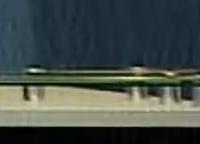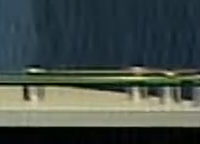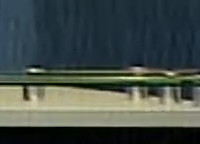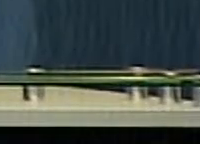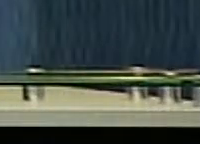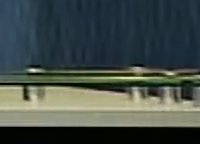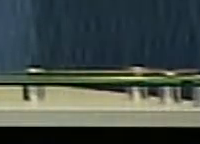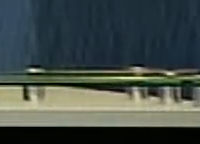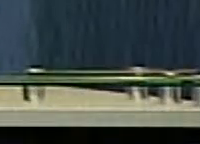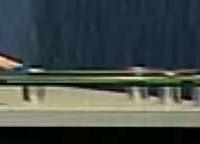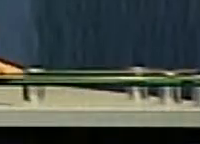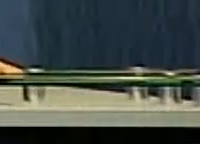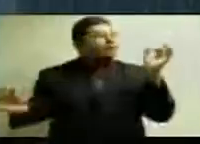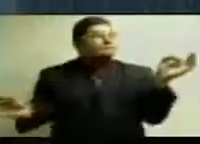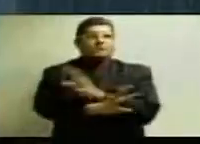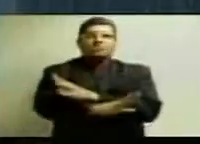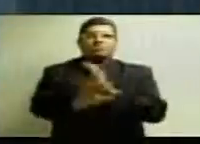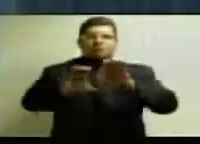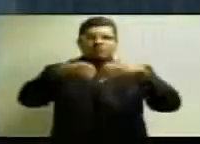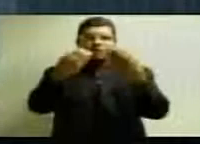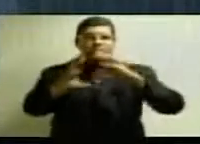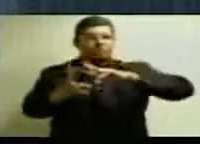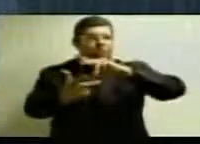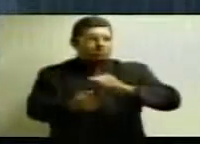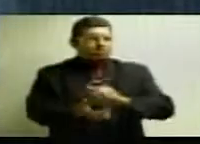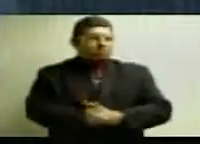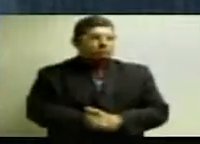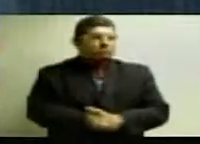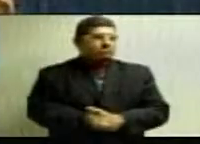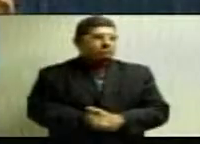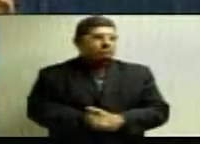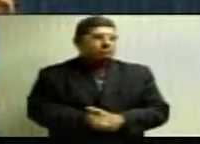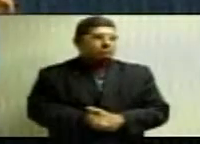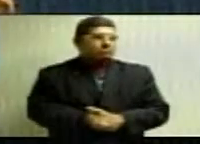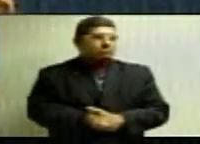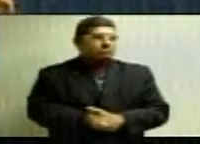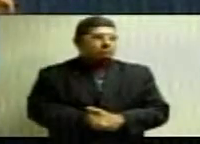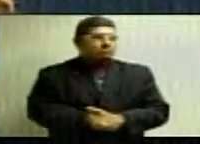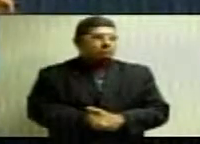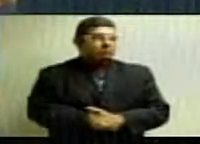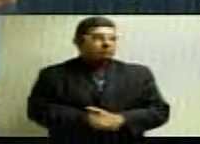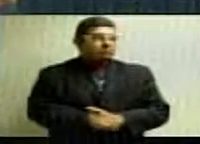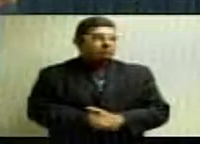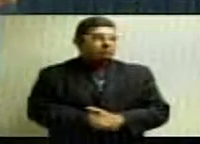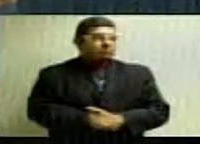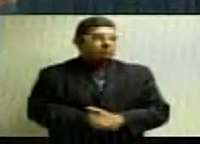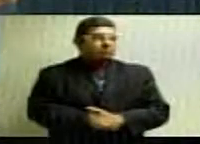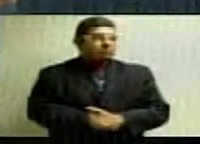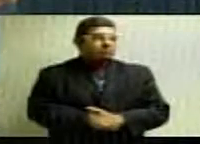cinicamente deu várias declarações sustentando que a obra não só